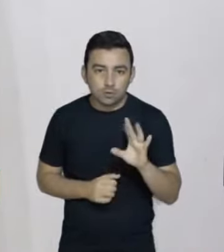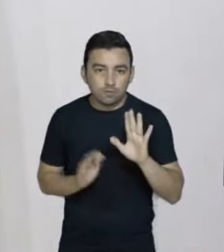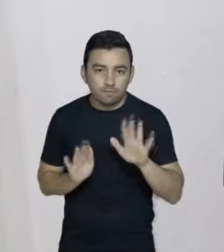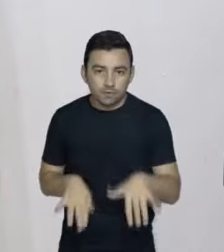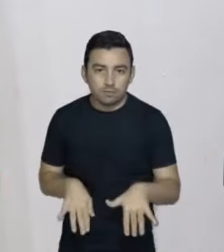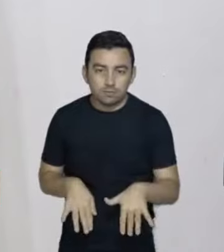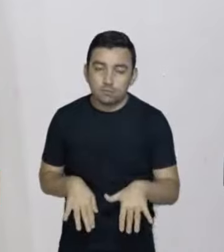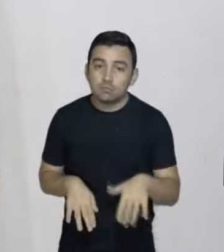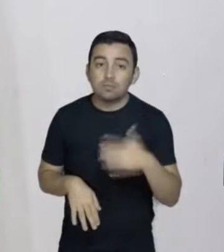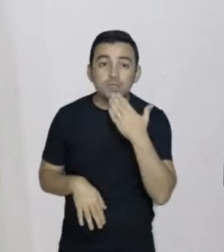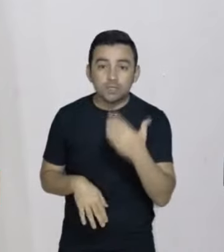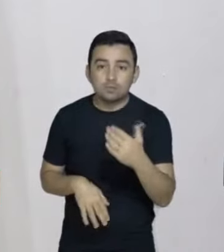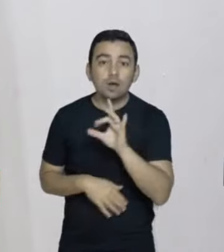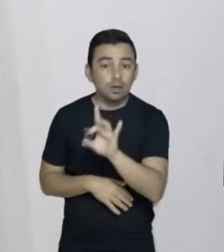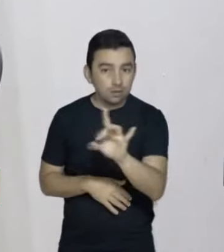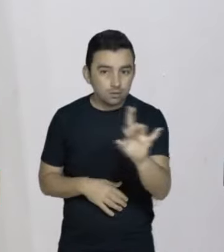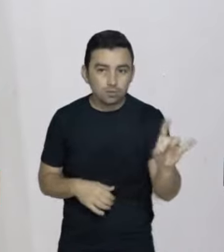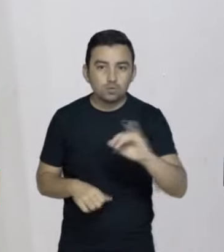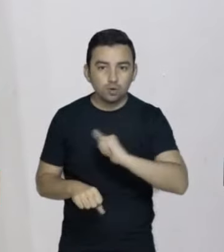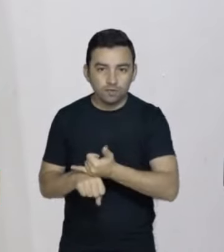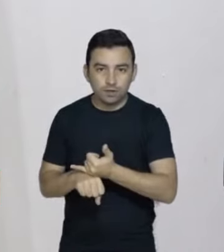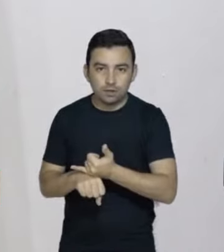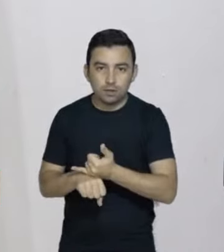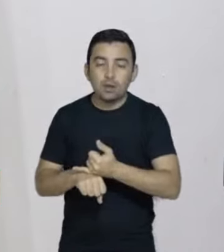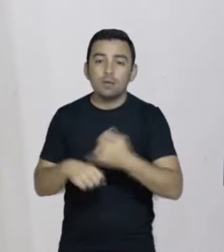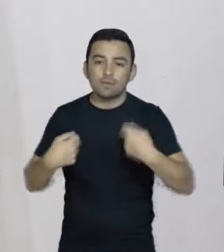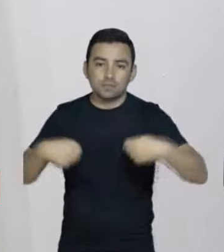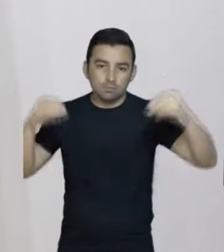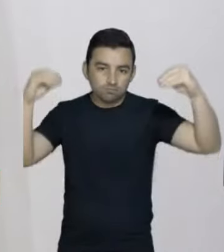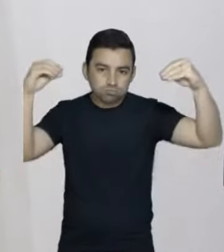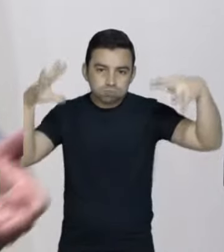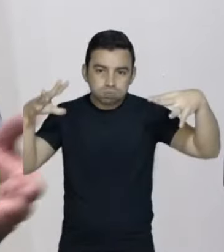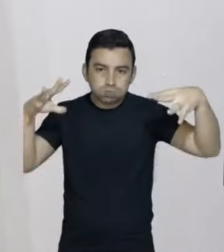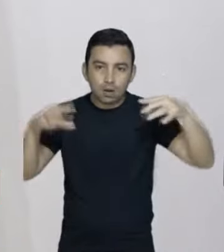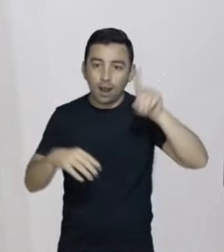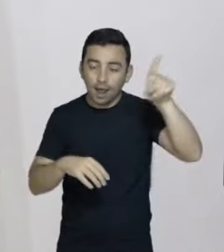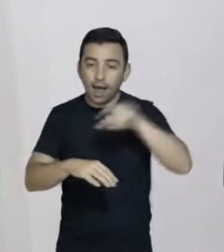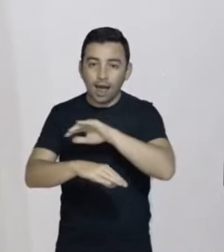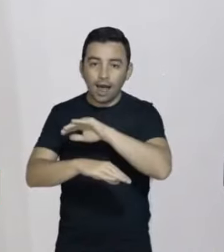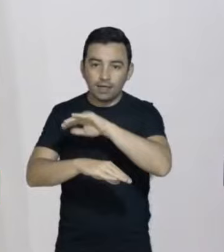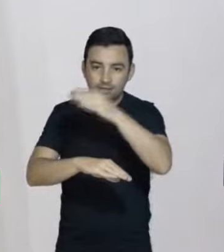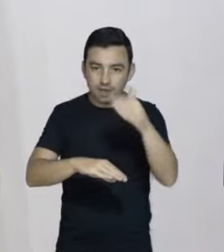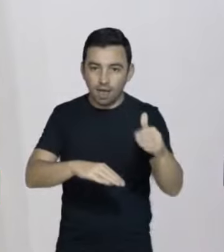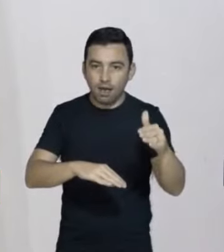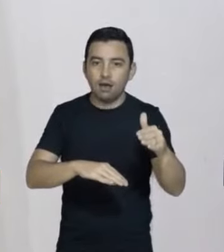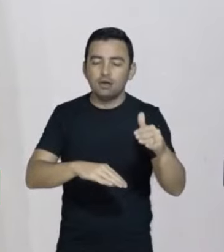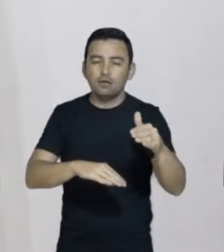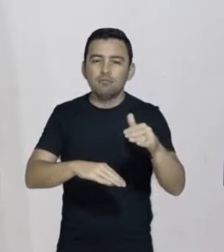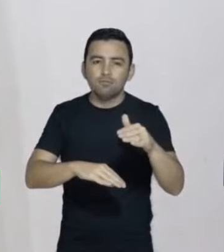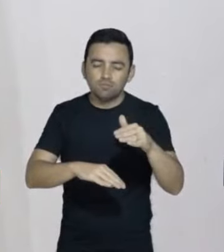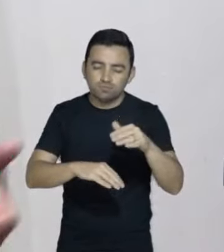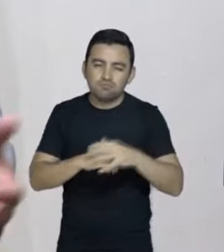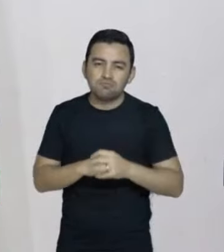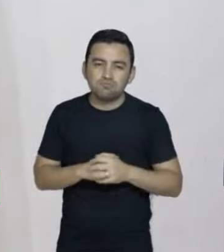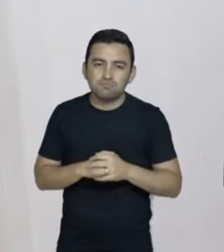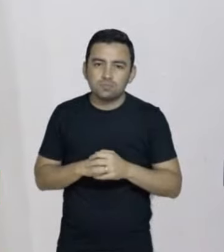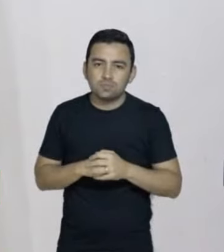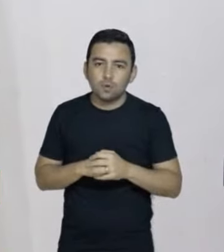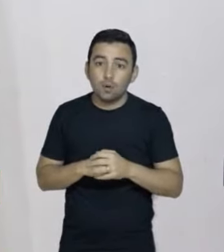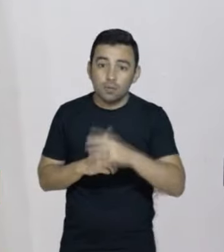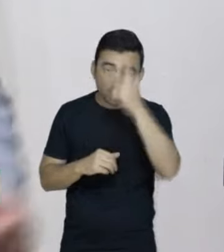nosso aqui, de cada um dos deputados de Joinville, iluminação da Serra Dona Francisca. Não tem como colocar iluminação lá. O cara rouba o